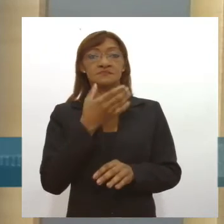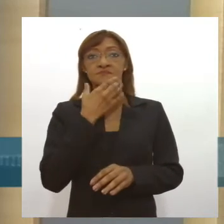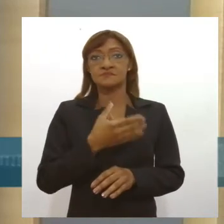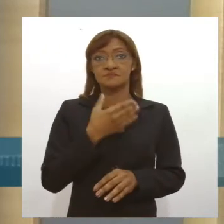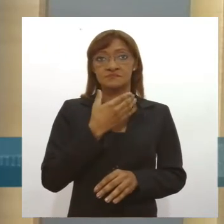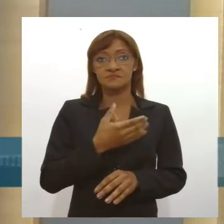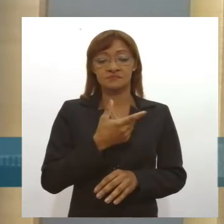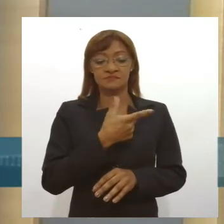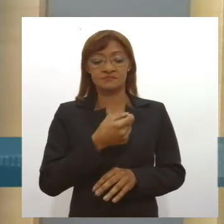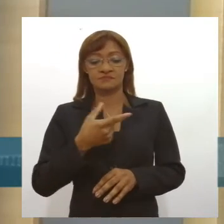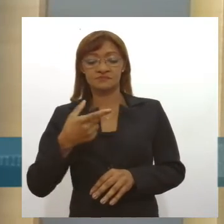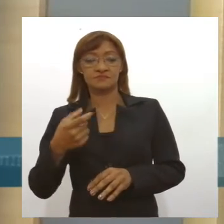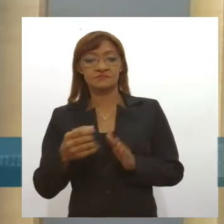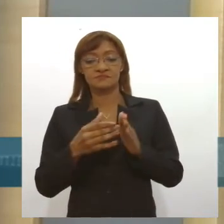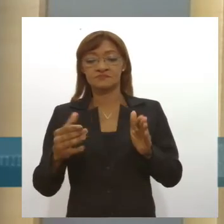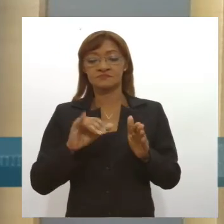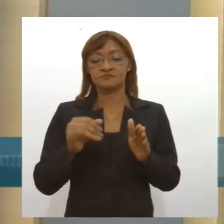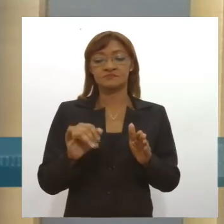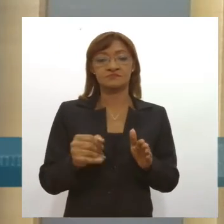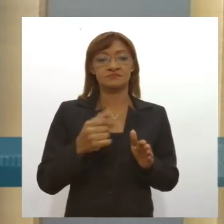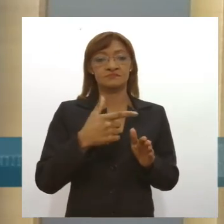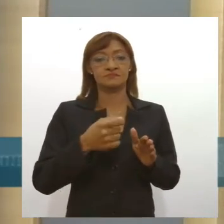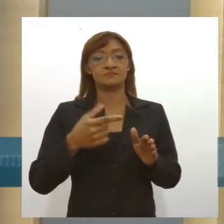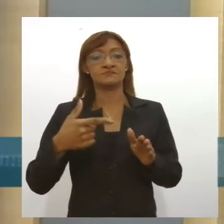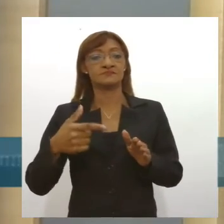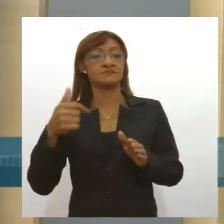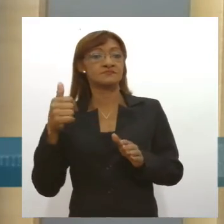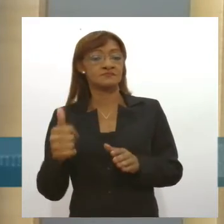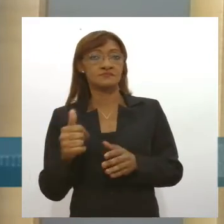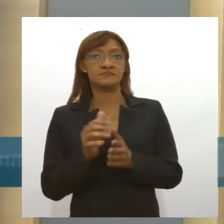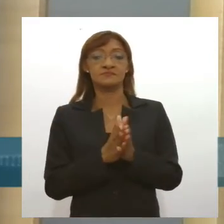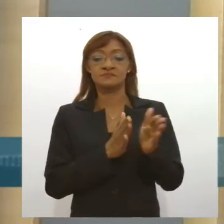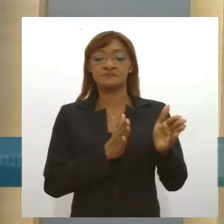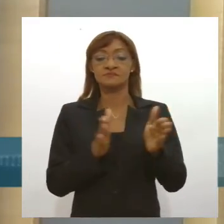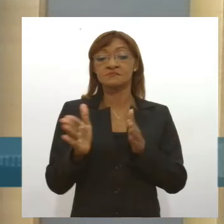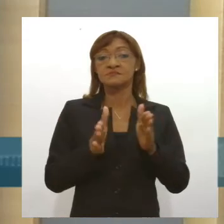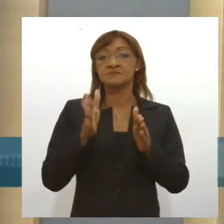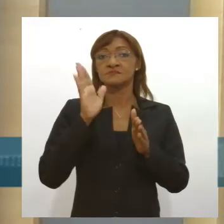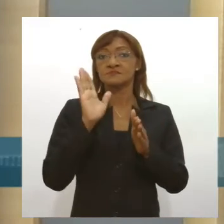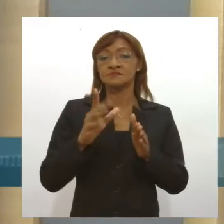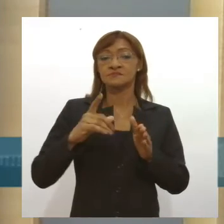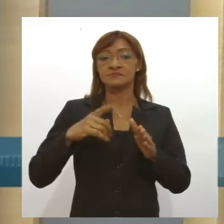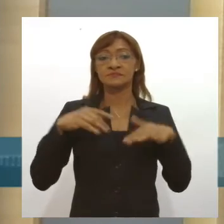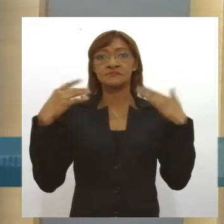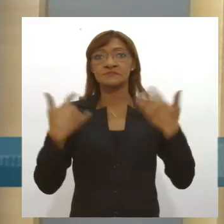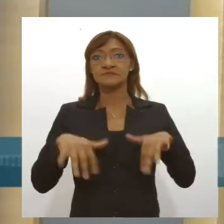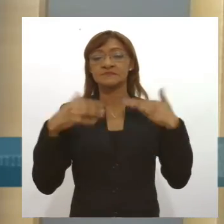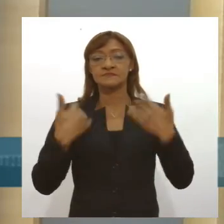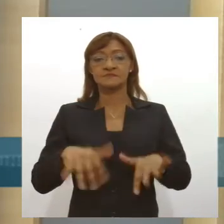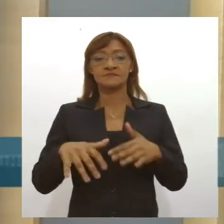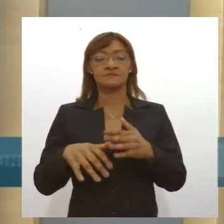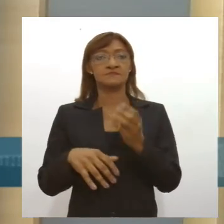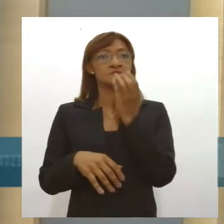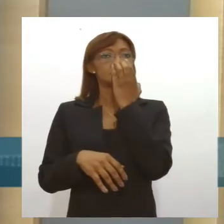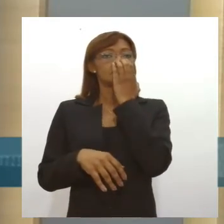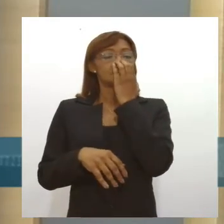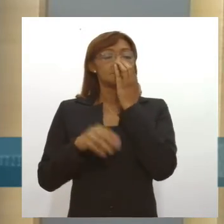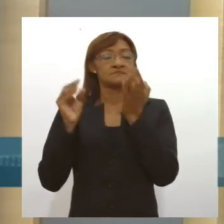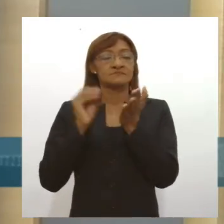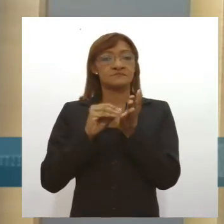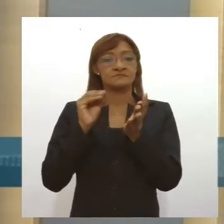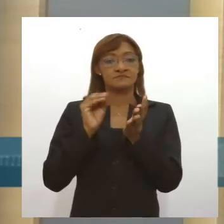de 2020 e janeiro de 2021, período que coincide com a crise de falta de oxigênio nas